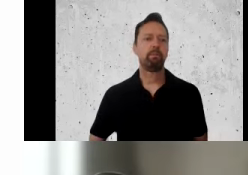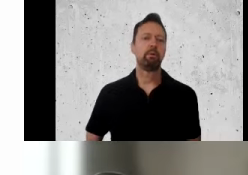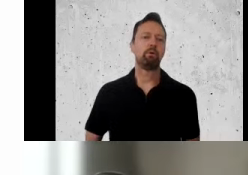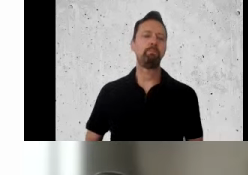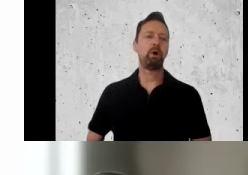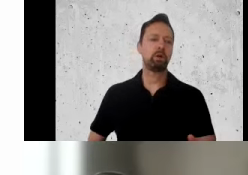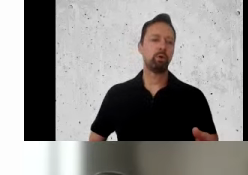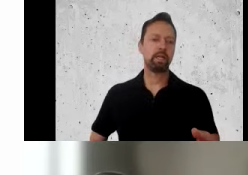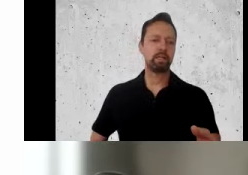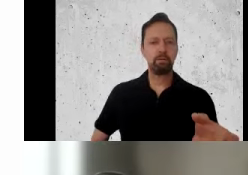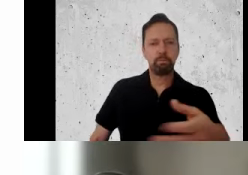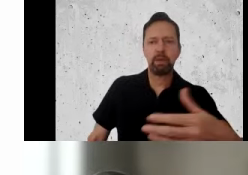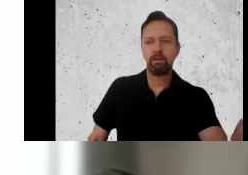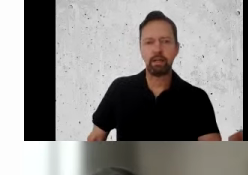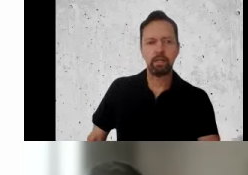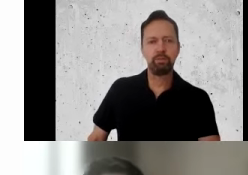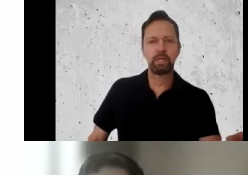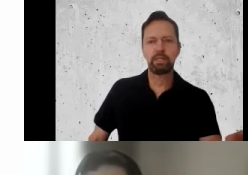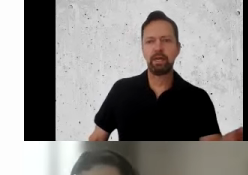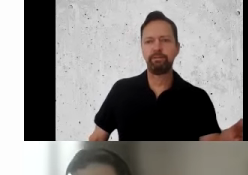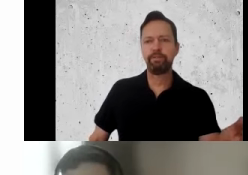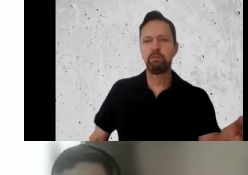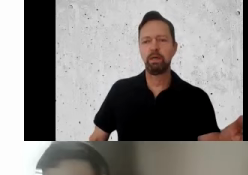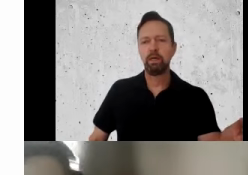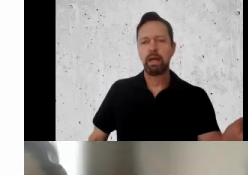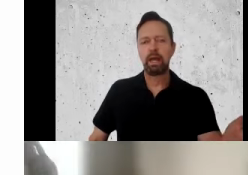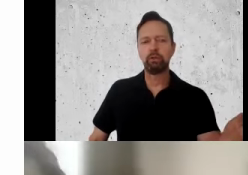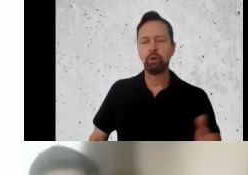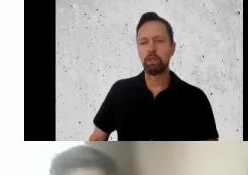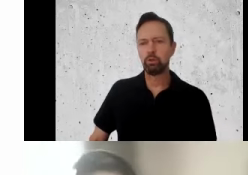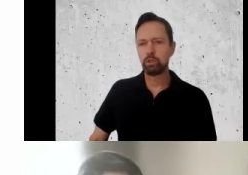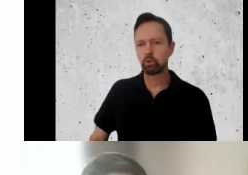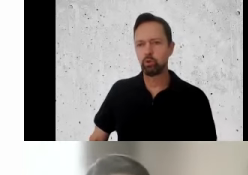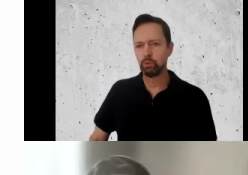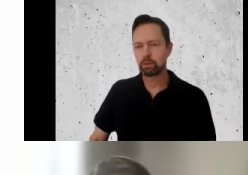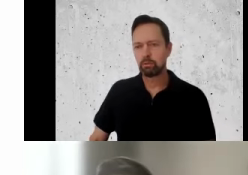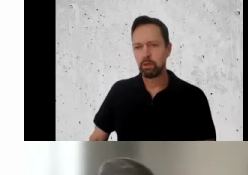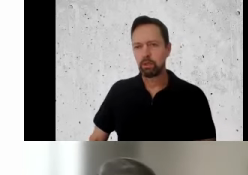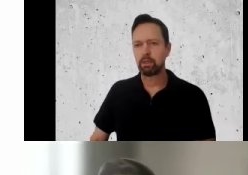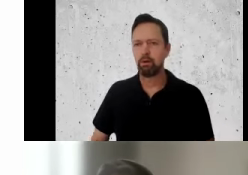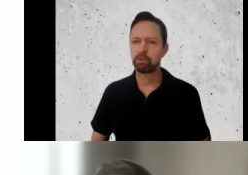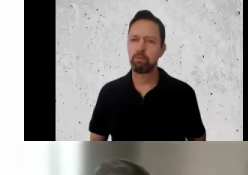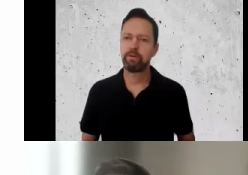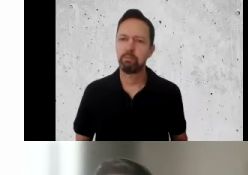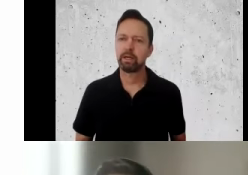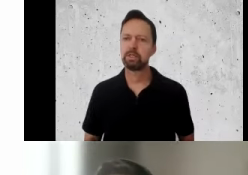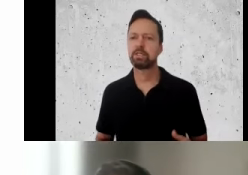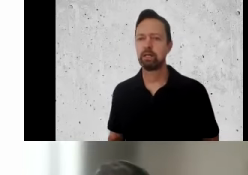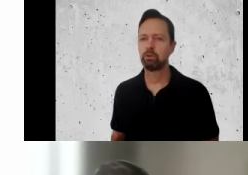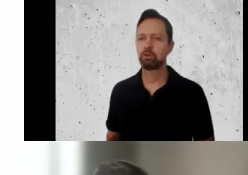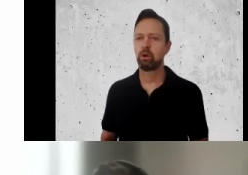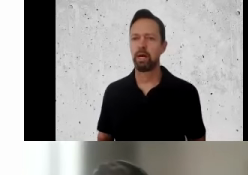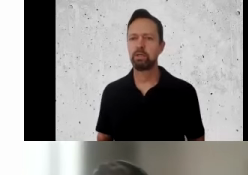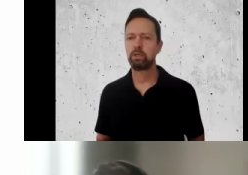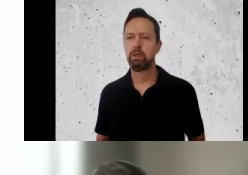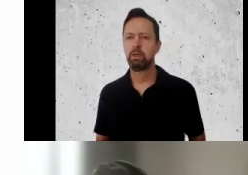Aqui, o que pode acontecer, uma primeira variante, podia ser que a firma é dona dos insumos. Então, eu sou uma fábrica de